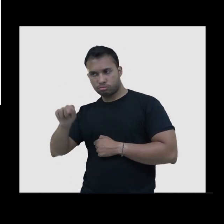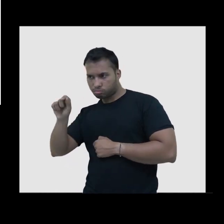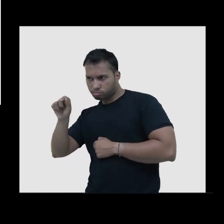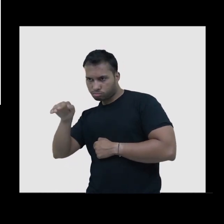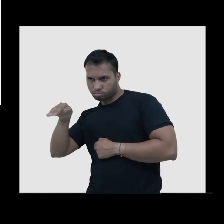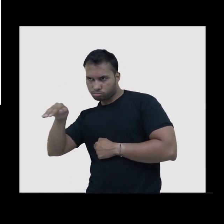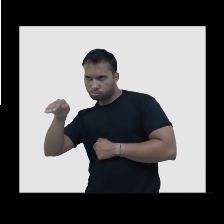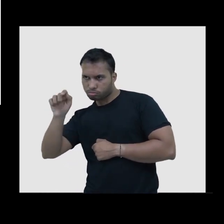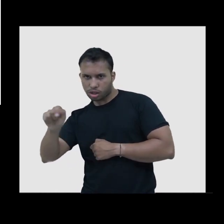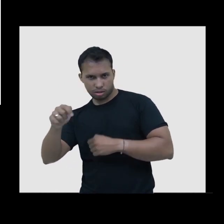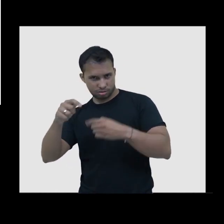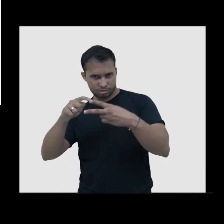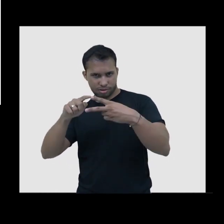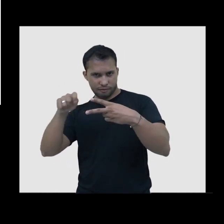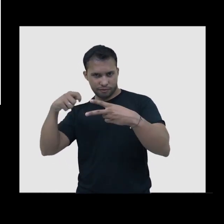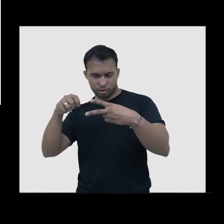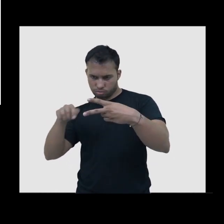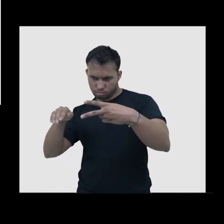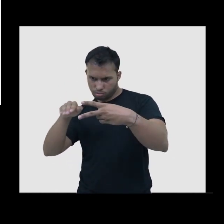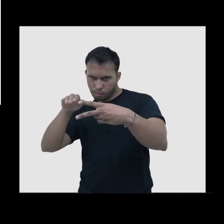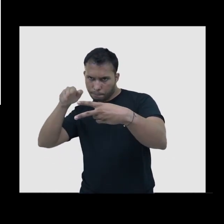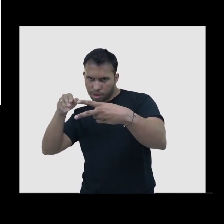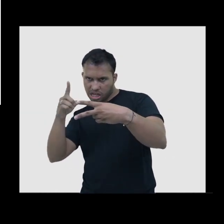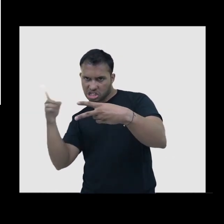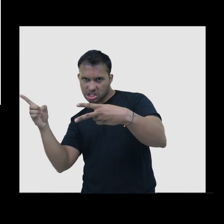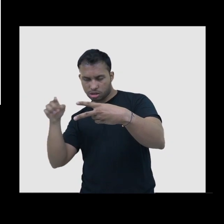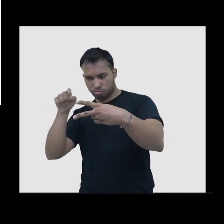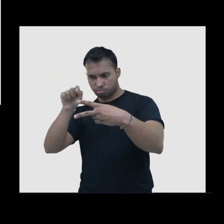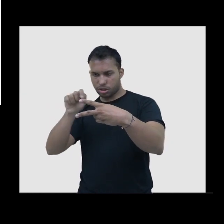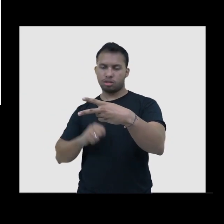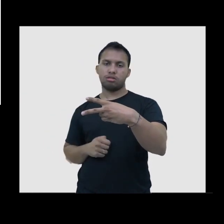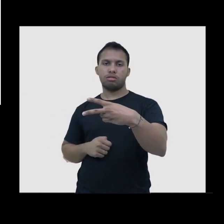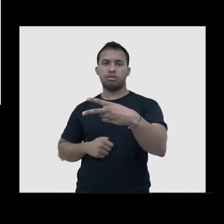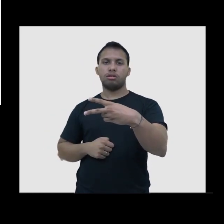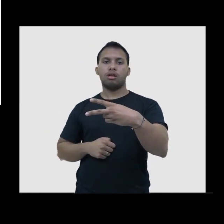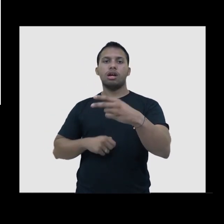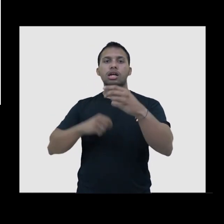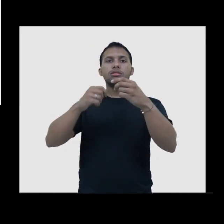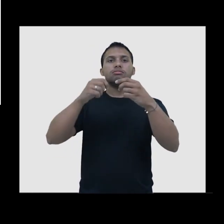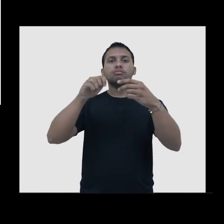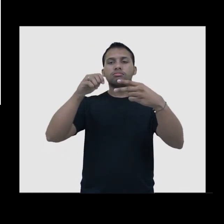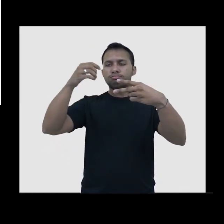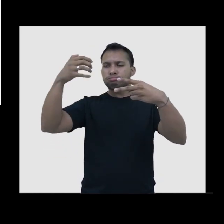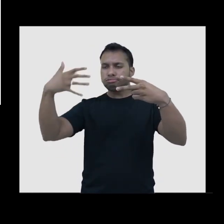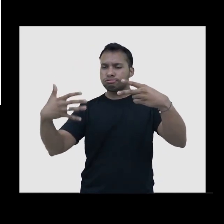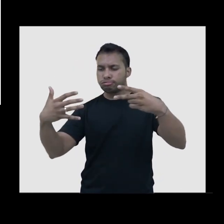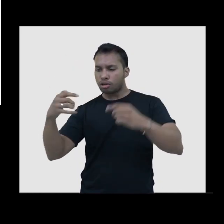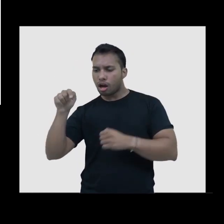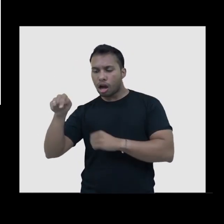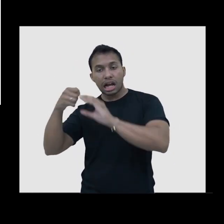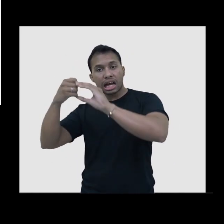com o botão direito do mouse sobre o vídeo, clicar em propriedades